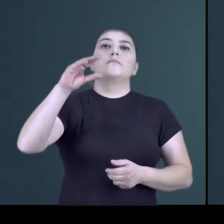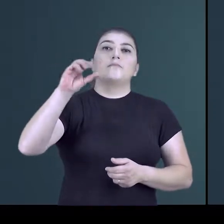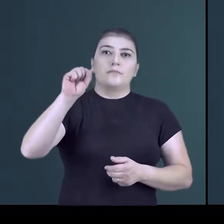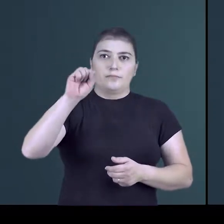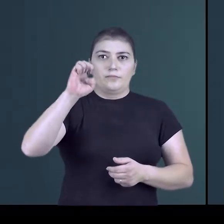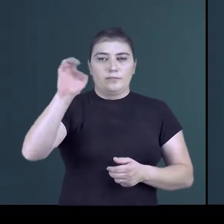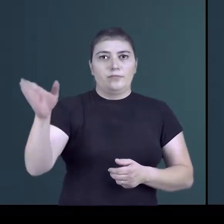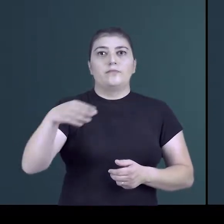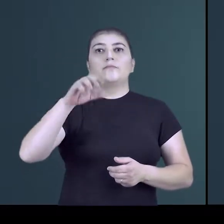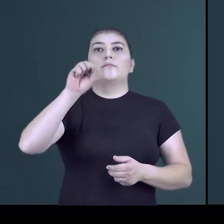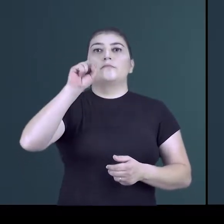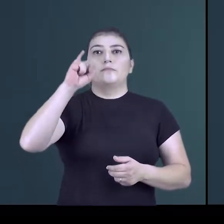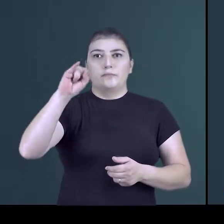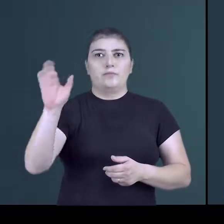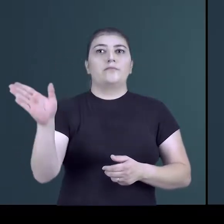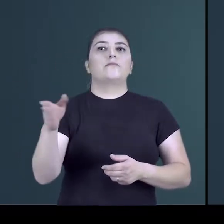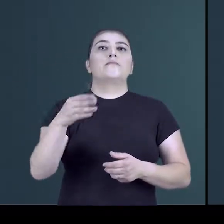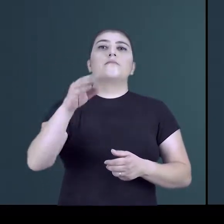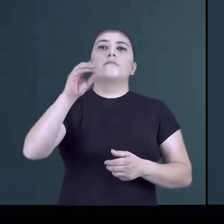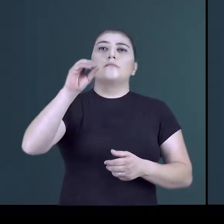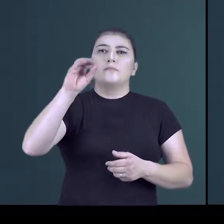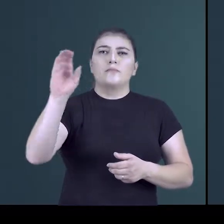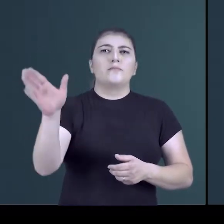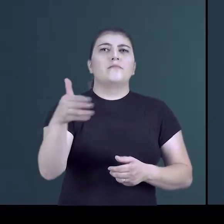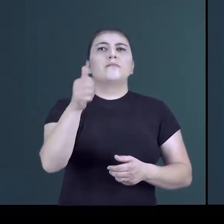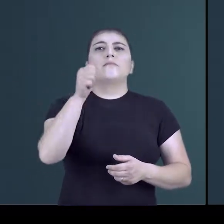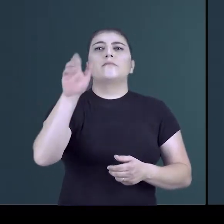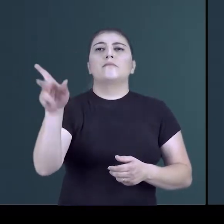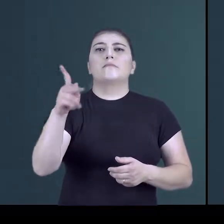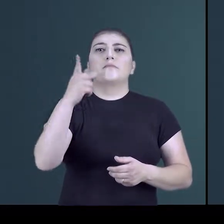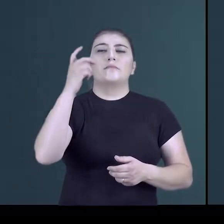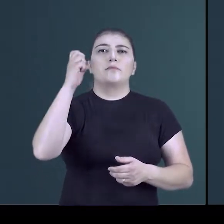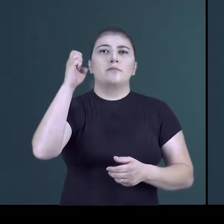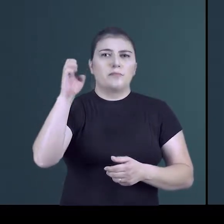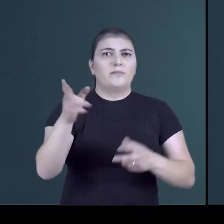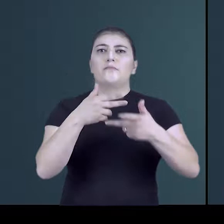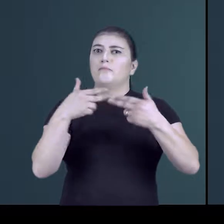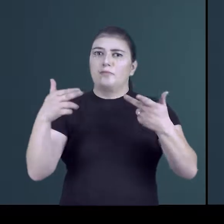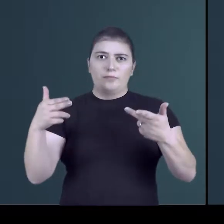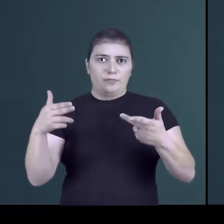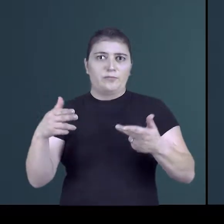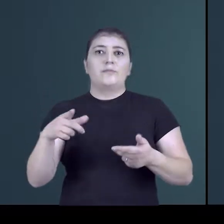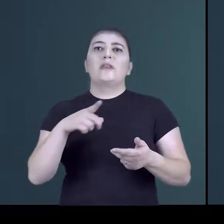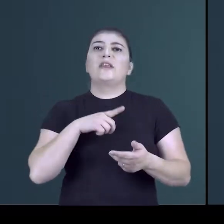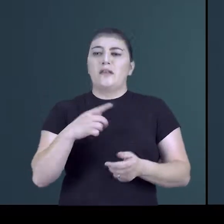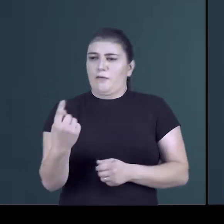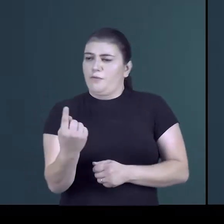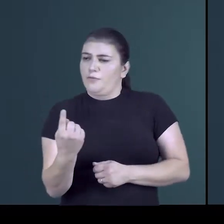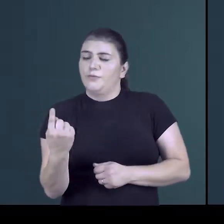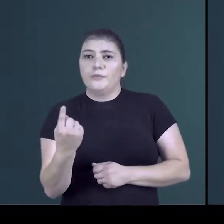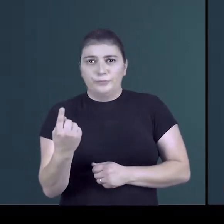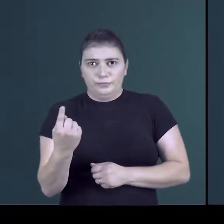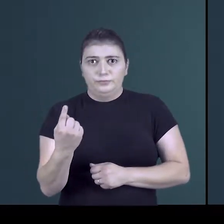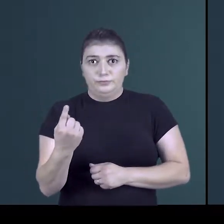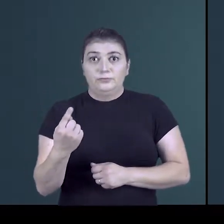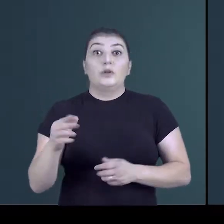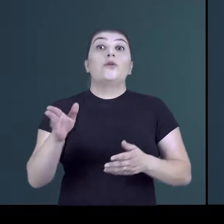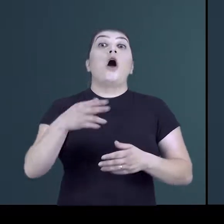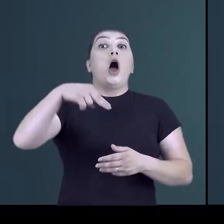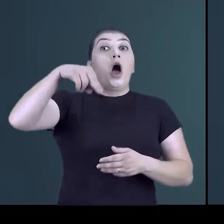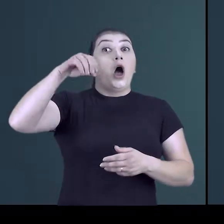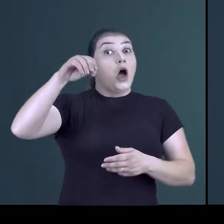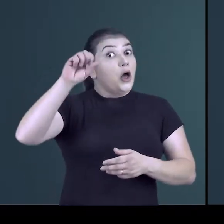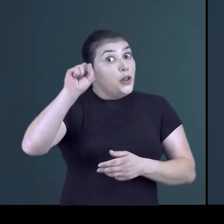Se, si, consigo. O, a, lhe, referindo-se ao singular.